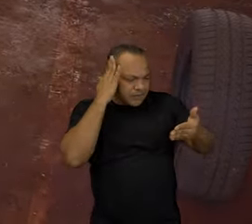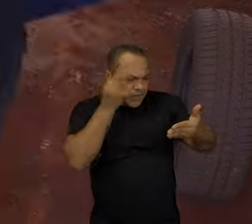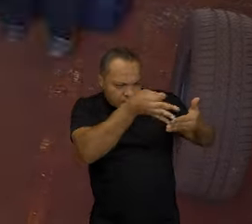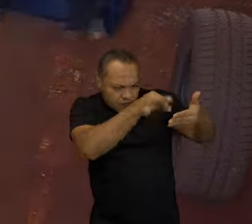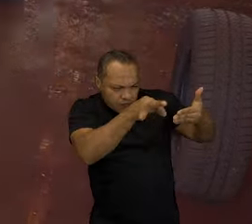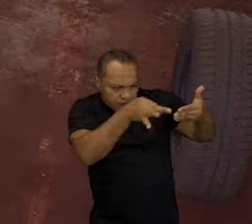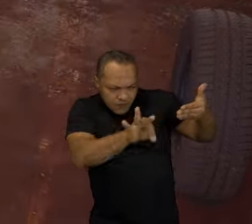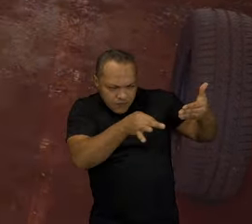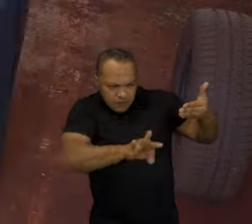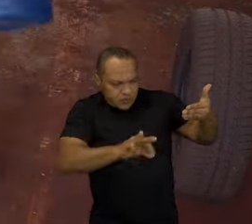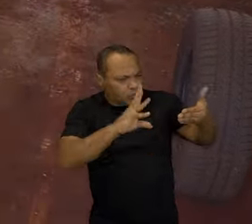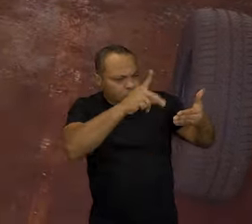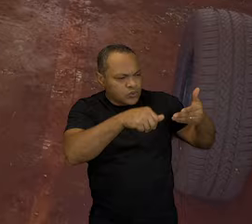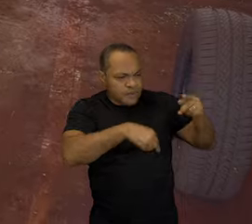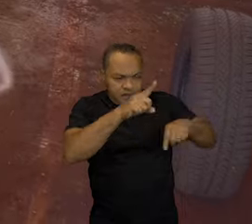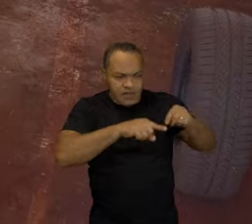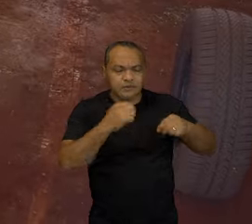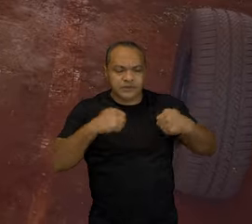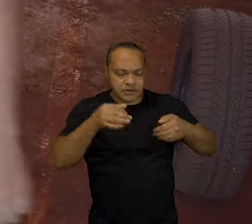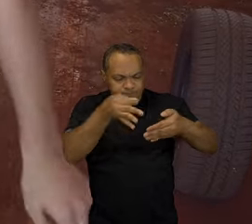conferência no início, né, de todas as expedições.